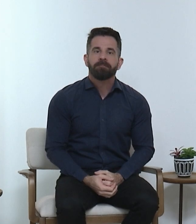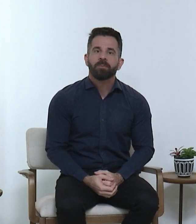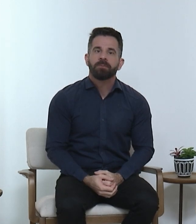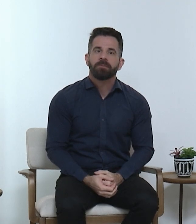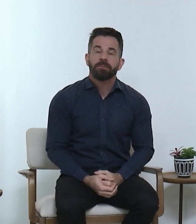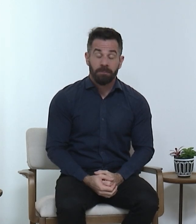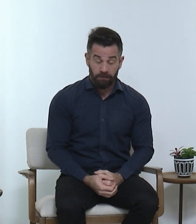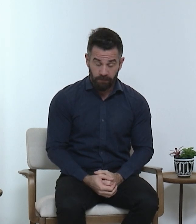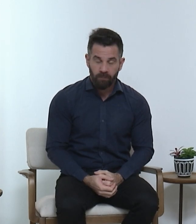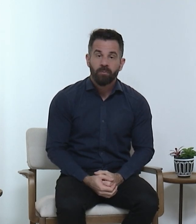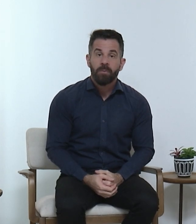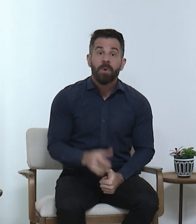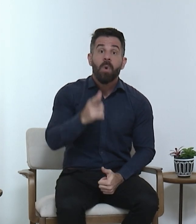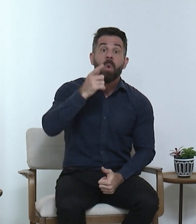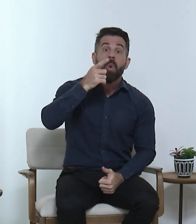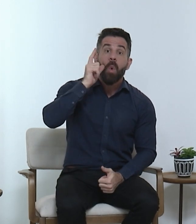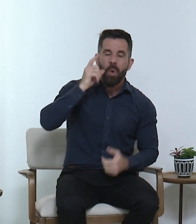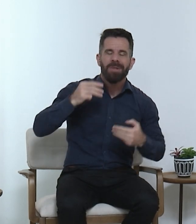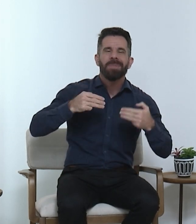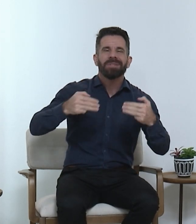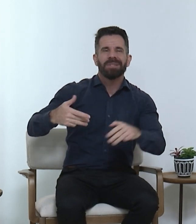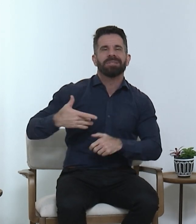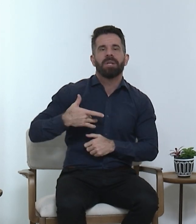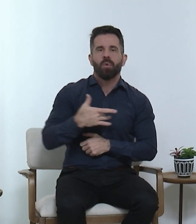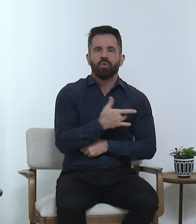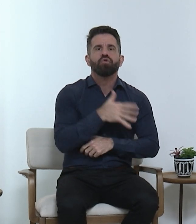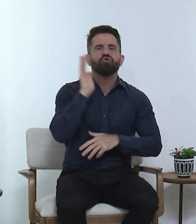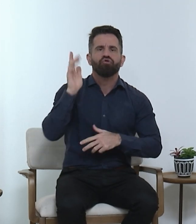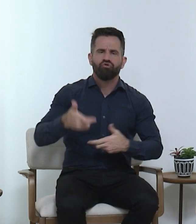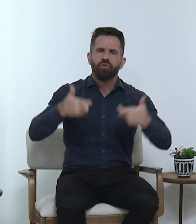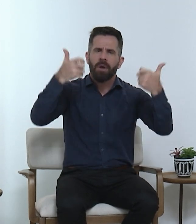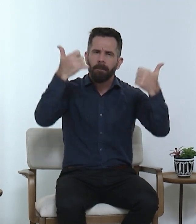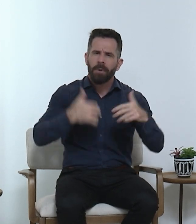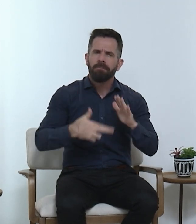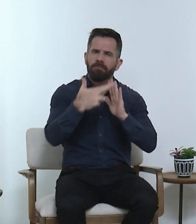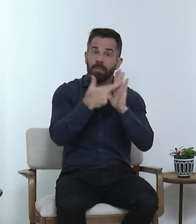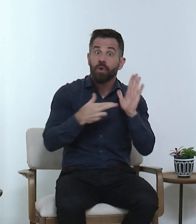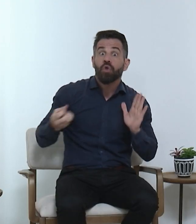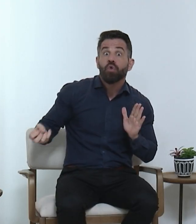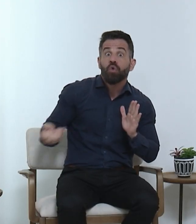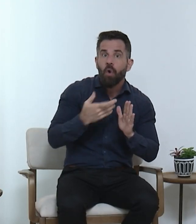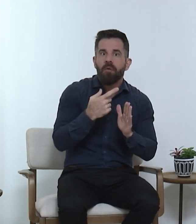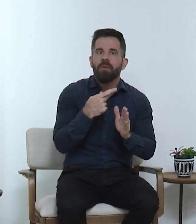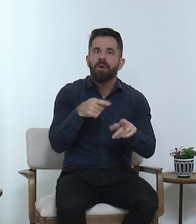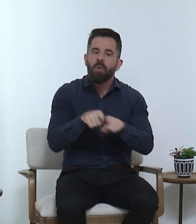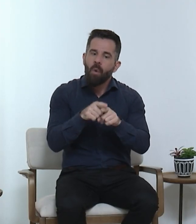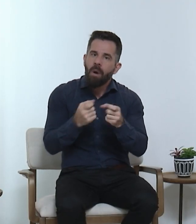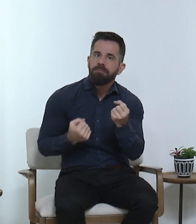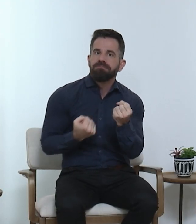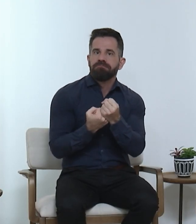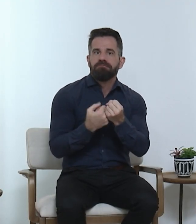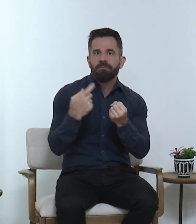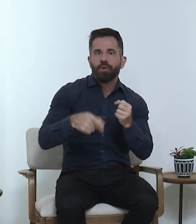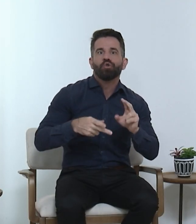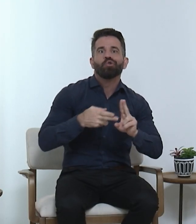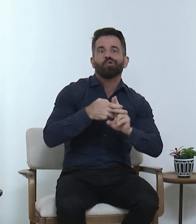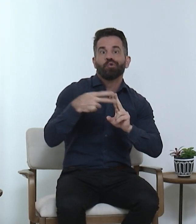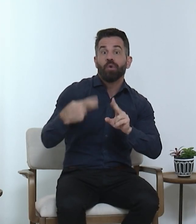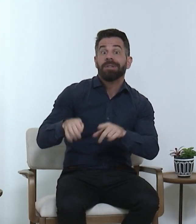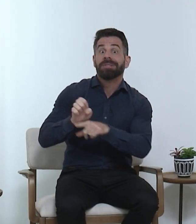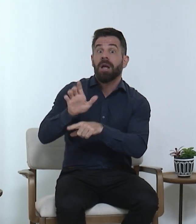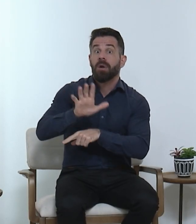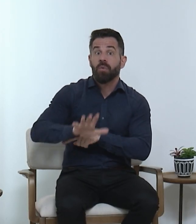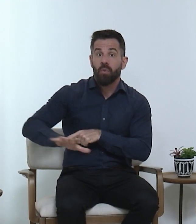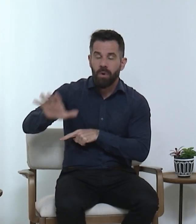E ontem também o Ministério da Saúde anunciou uma série de medidas para fortalecer o Sistema Único de Saúde aqui em Goiás. As